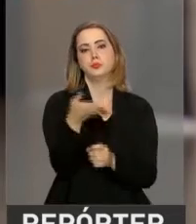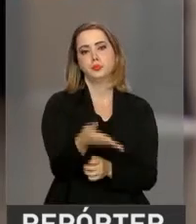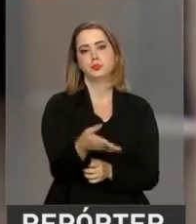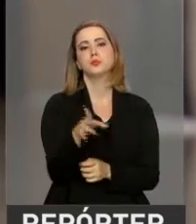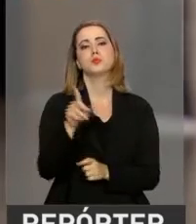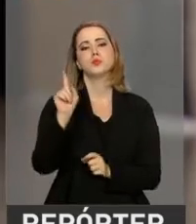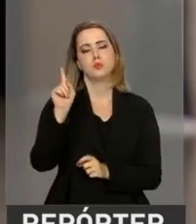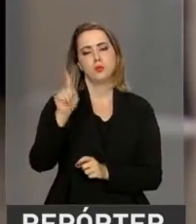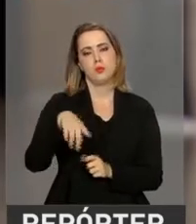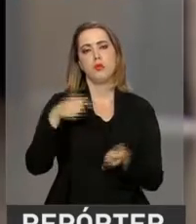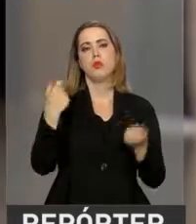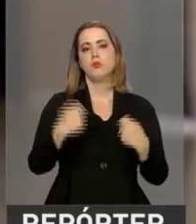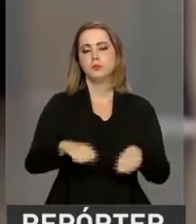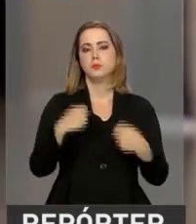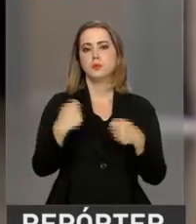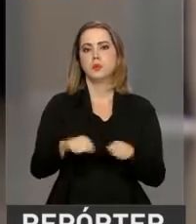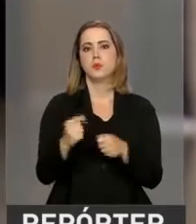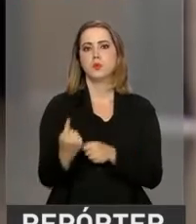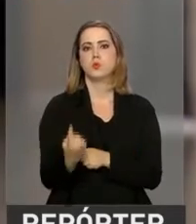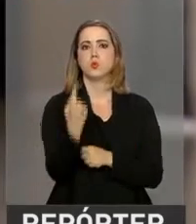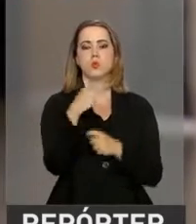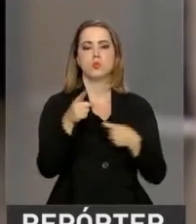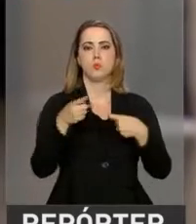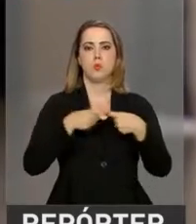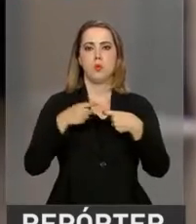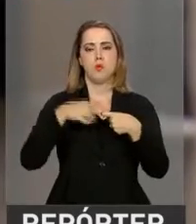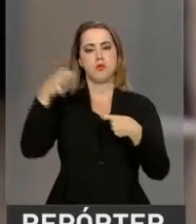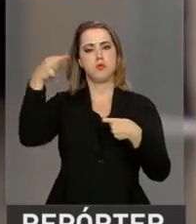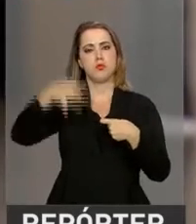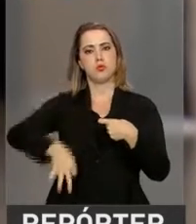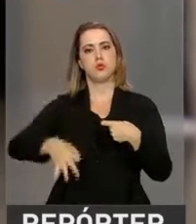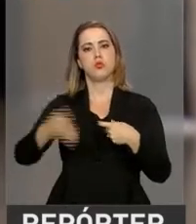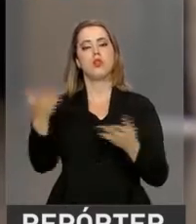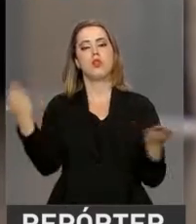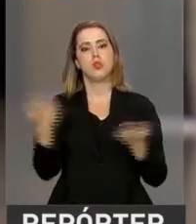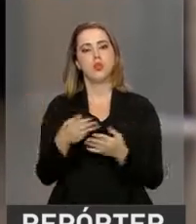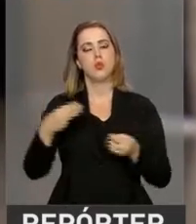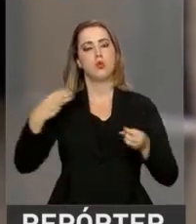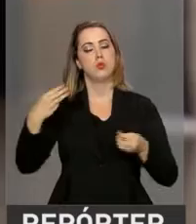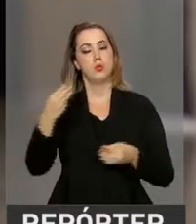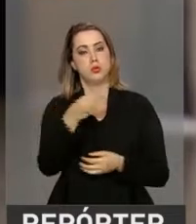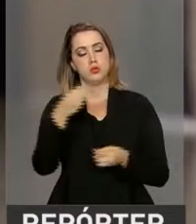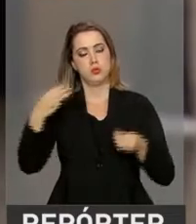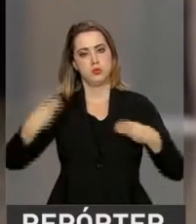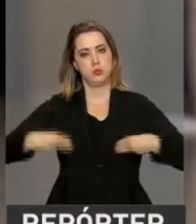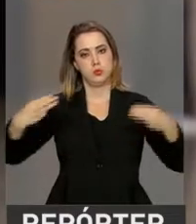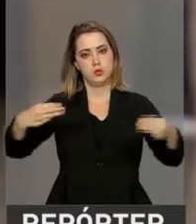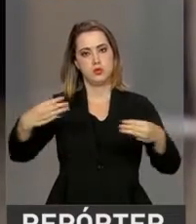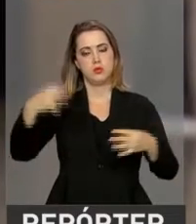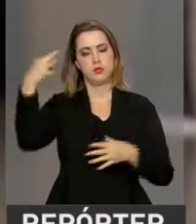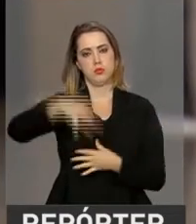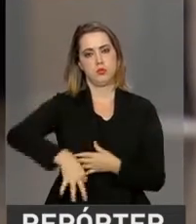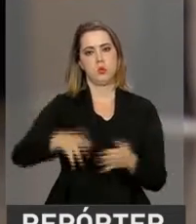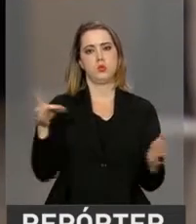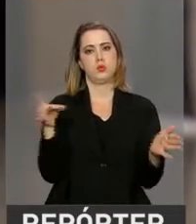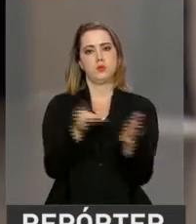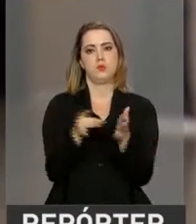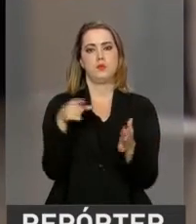e precisa um médico firme e convicto, e o Michel está firme e convicto, e pediu,